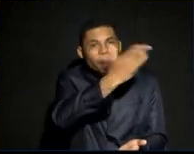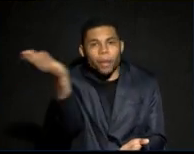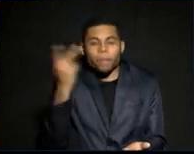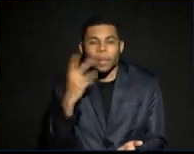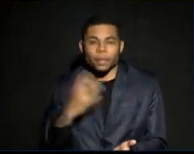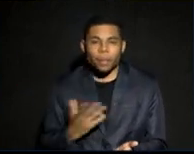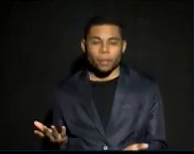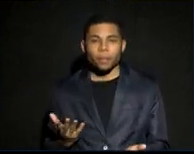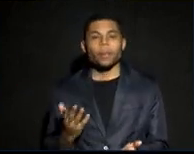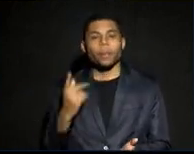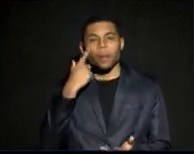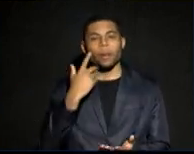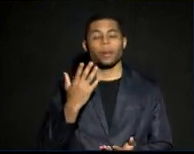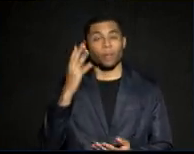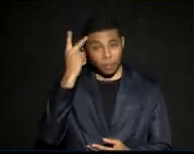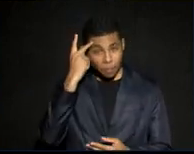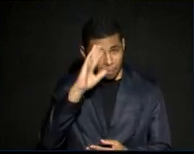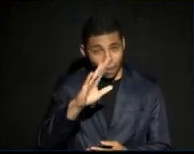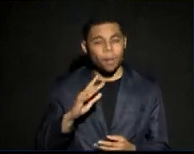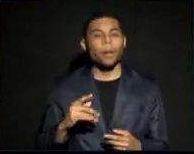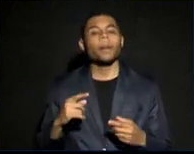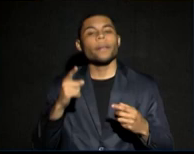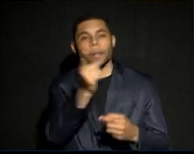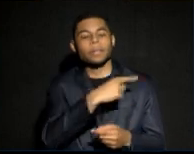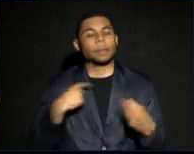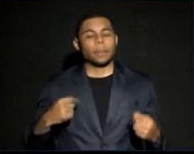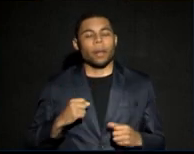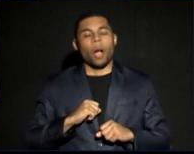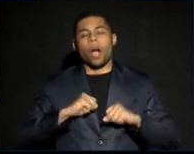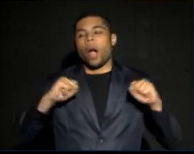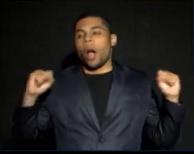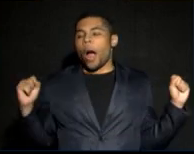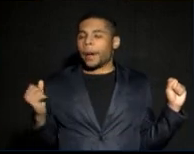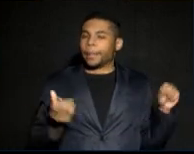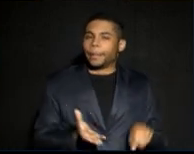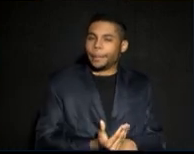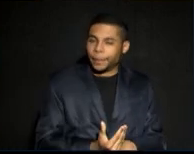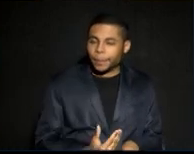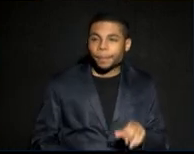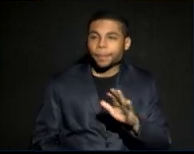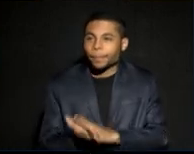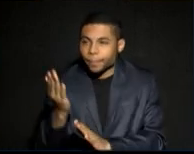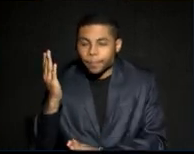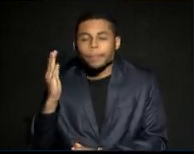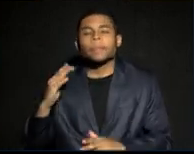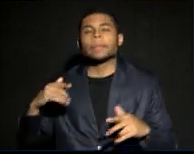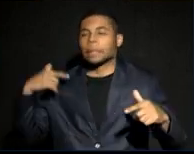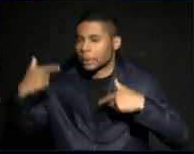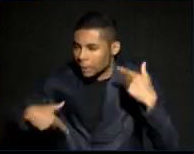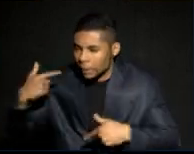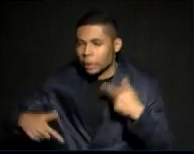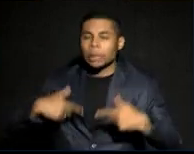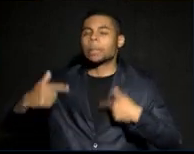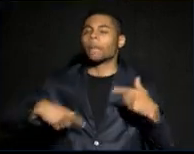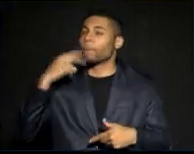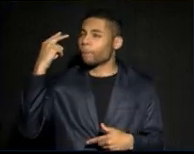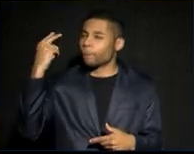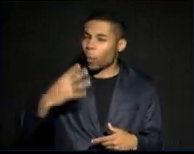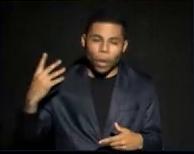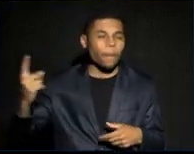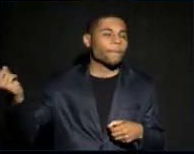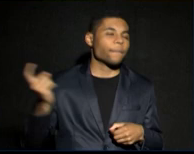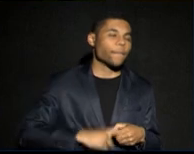Paulo e governar Sila São Paulo postar de acordar cedo dormir tarde e para Periferia trabalhar